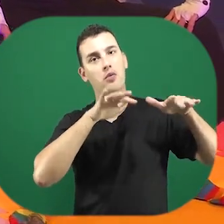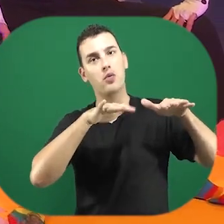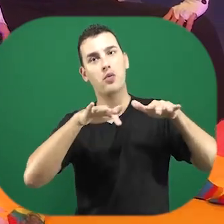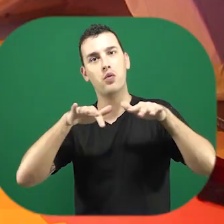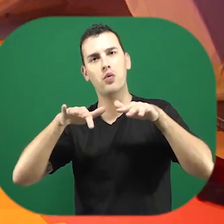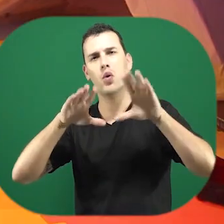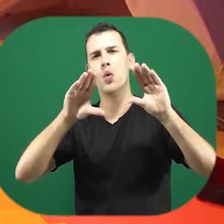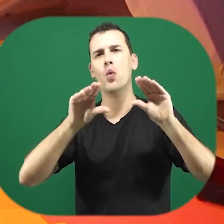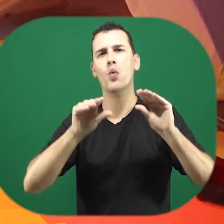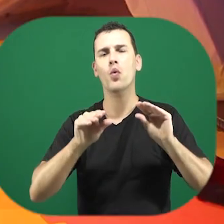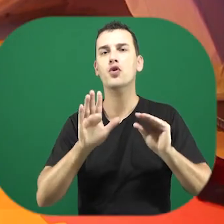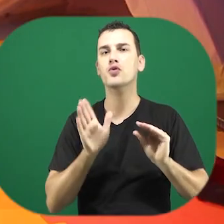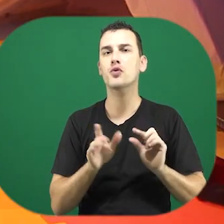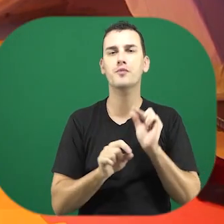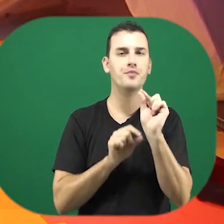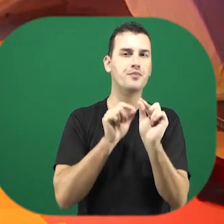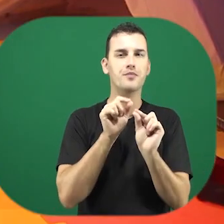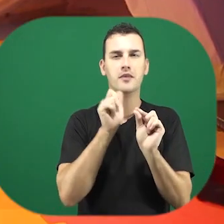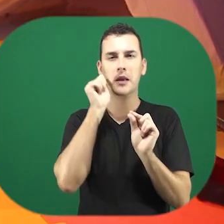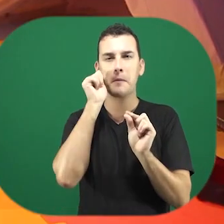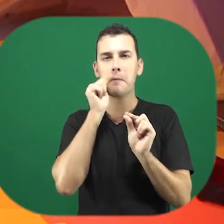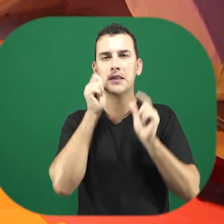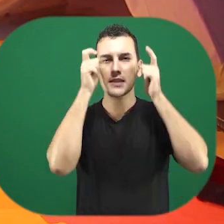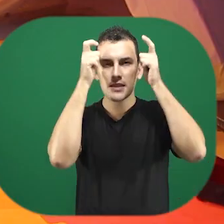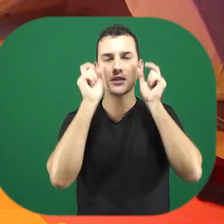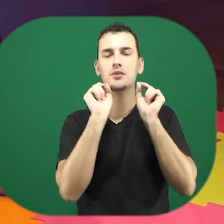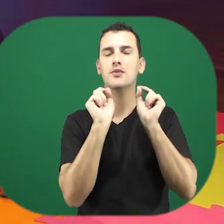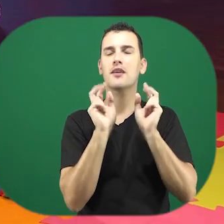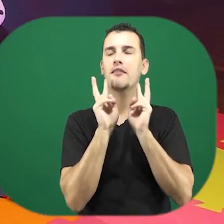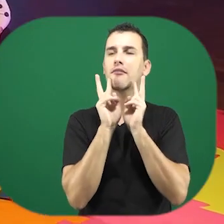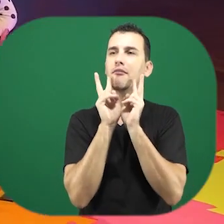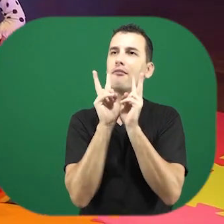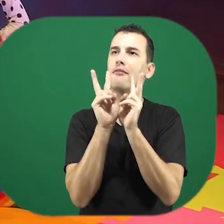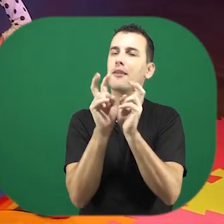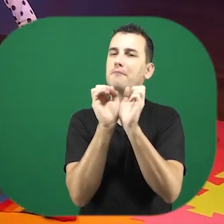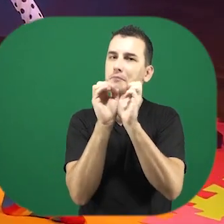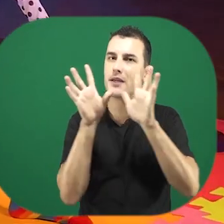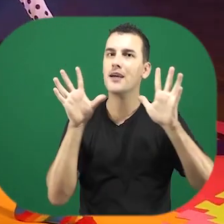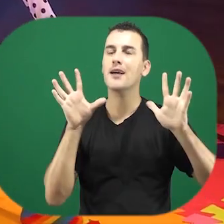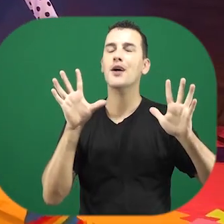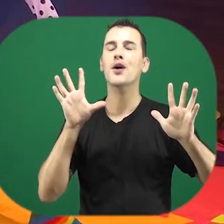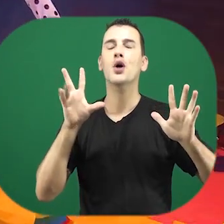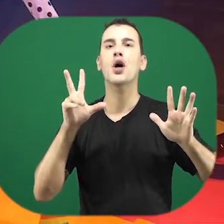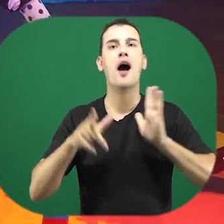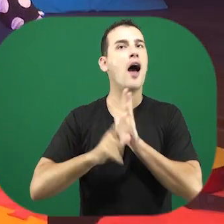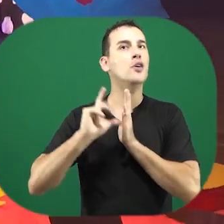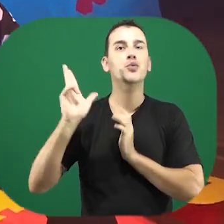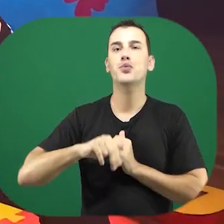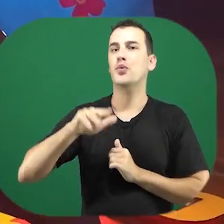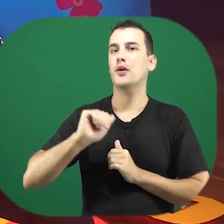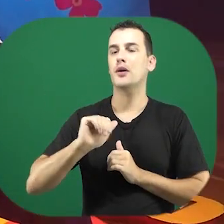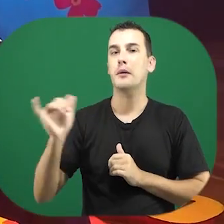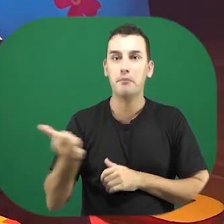noite, e a princesinha pôde ver de mais perto a noite que brilhava como nunca tinha brilhado antes.